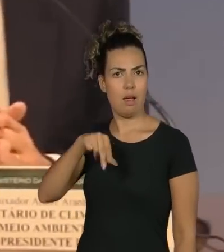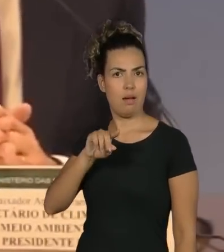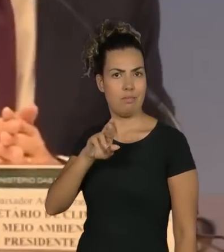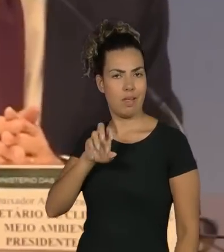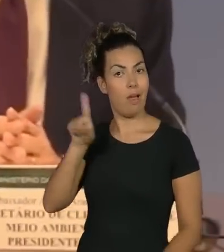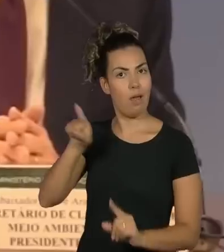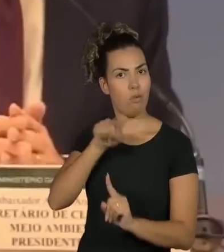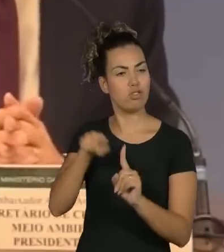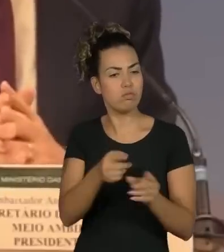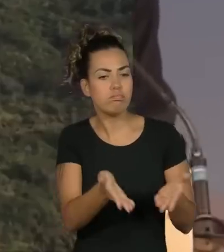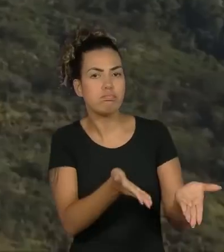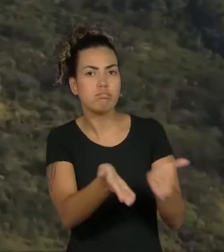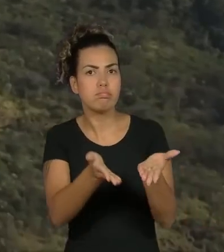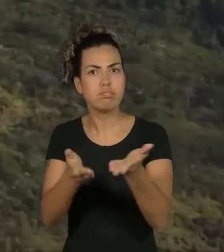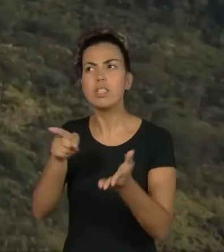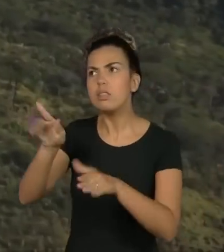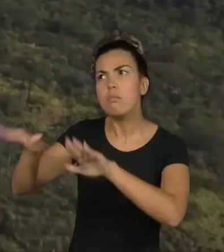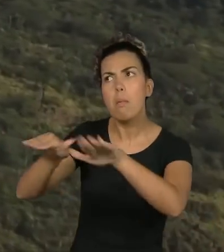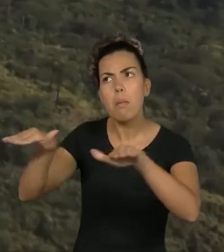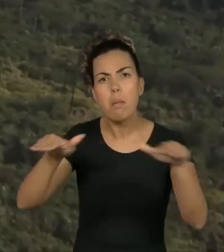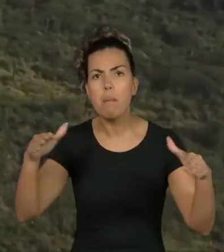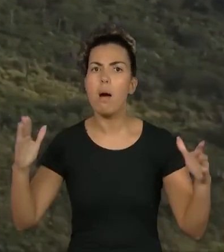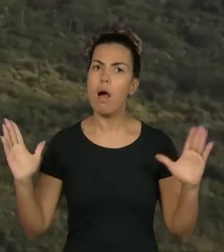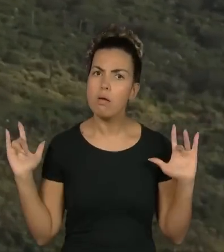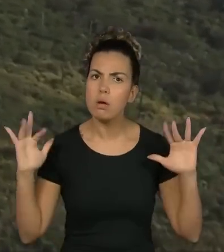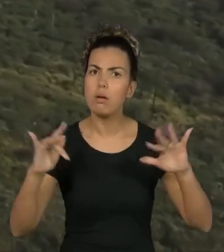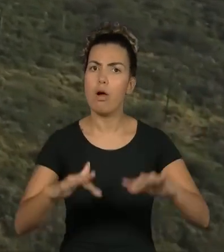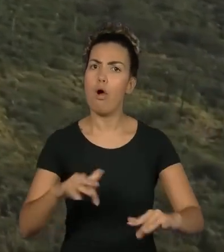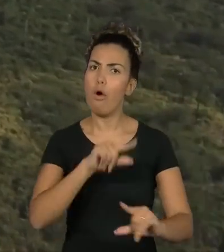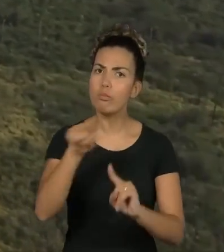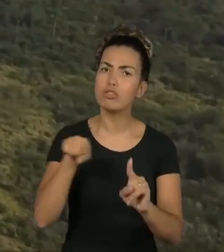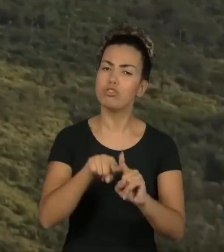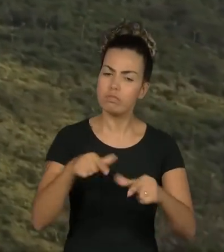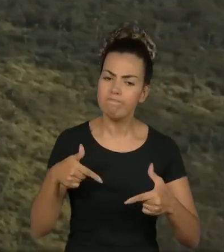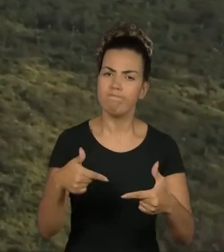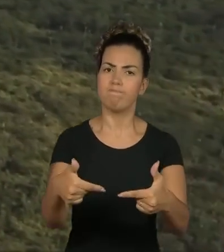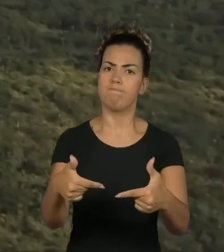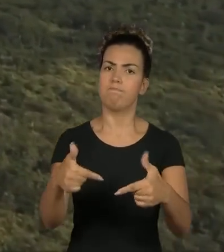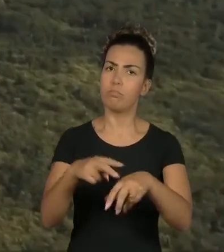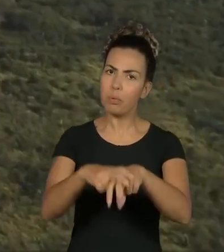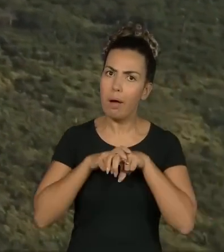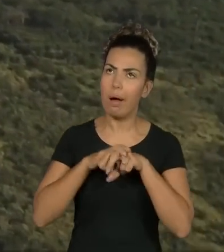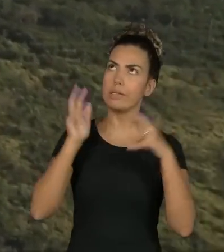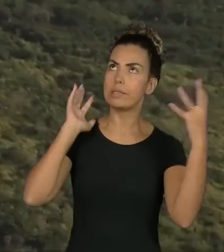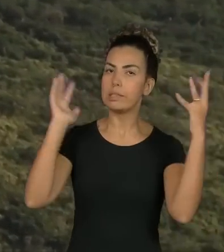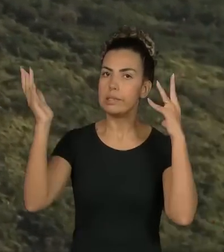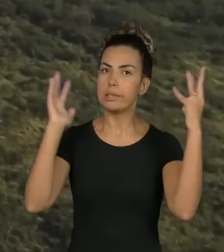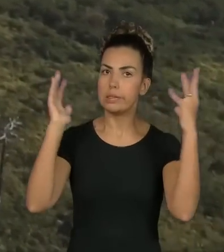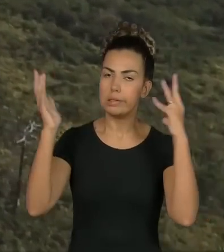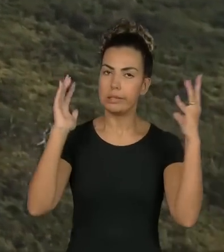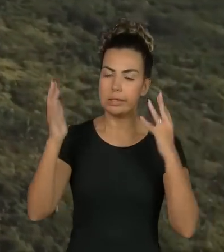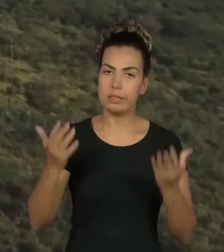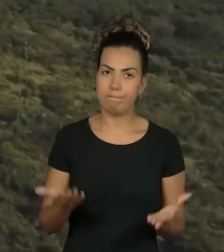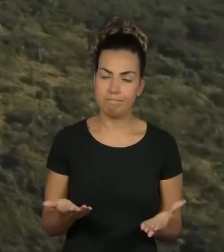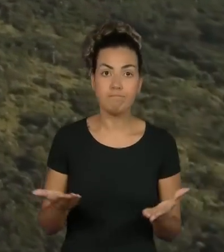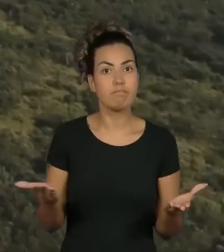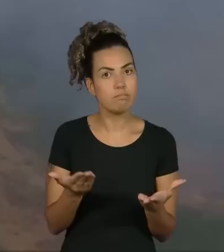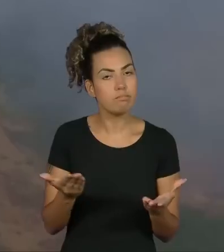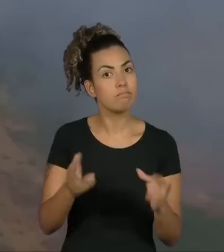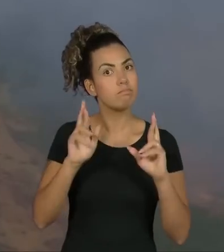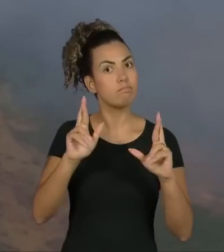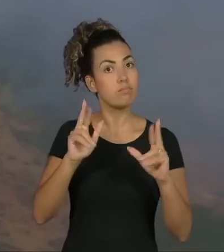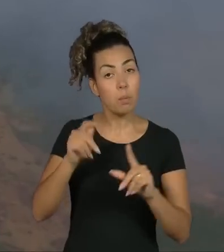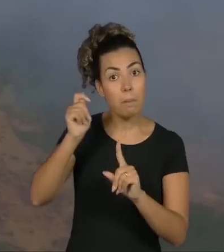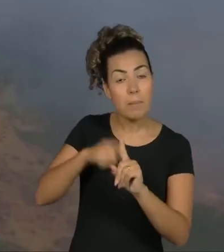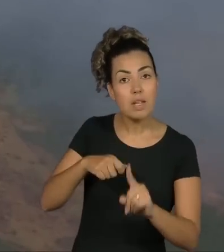pelo clima. Os alertas de desmatamento na Amazônia alcançam o menor valor histórico para